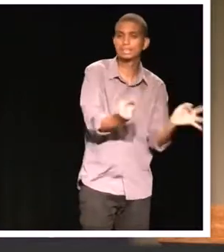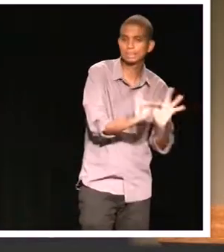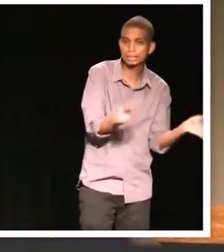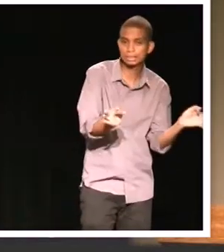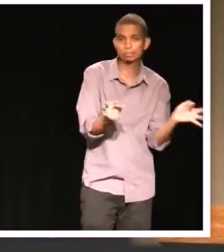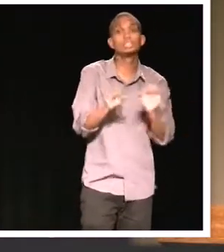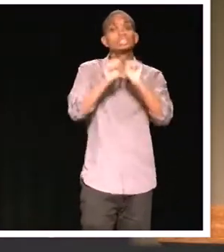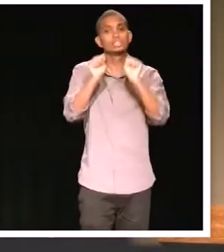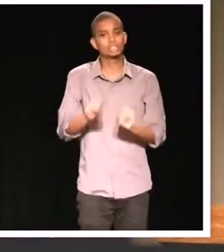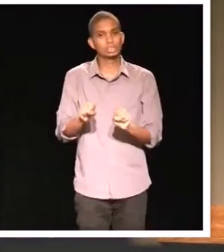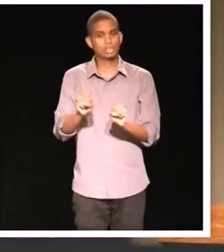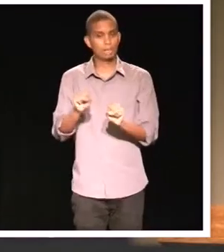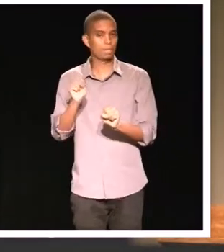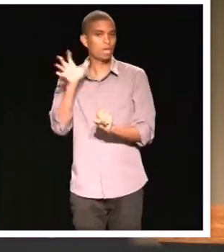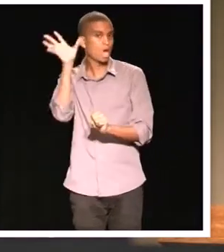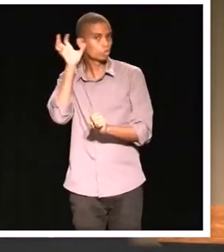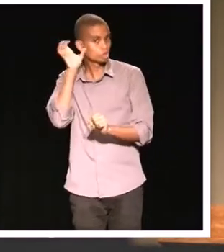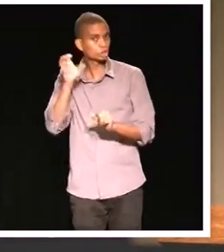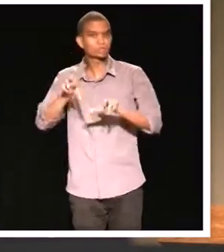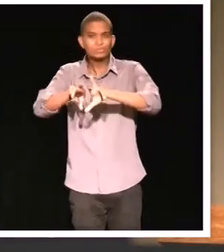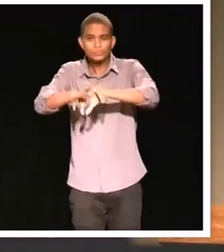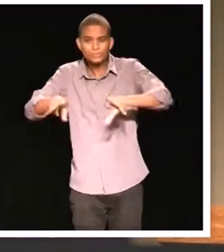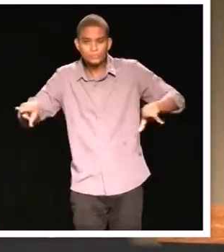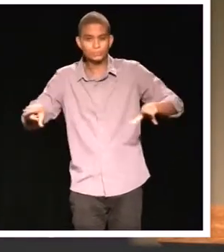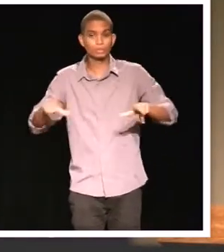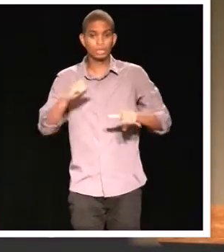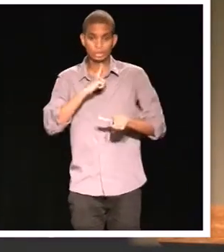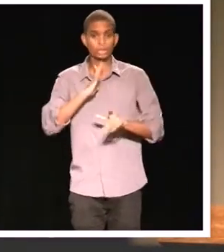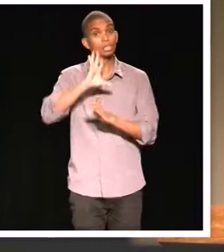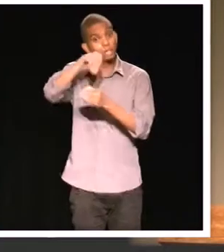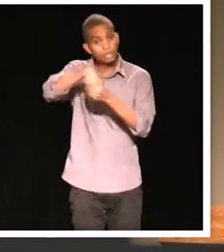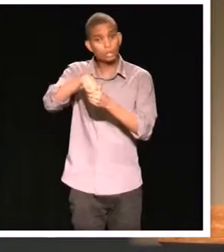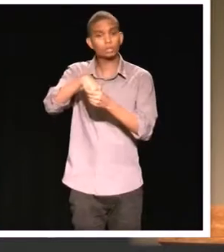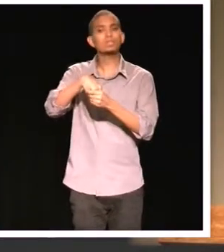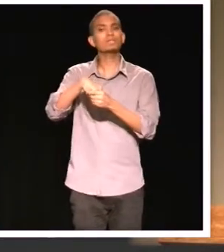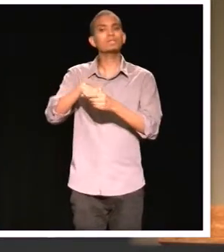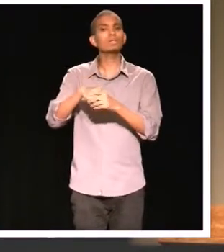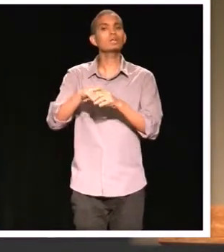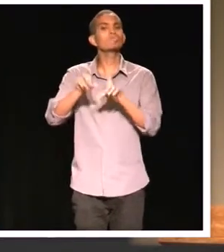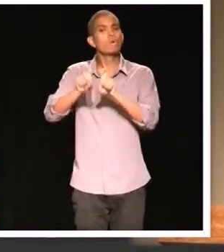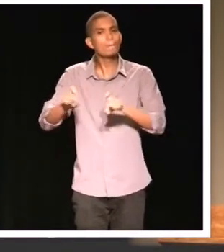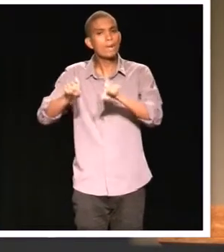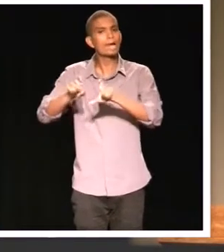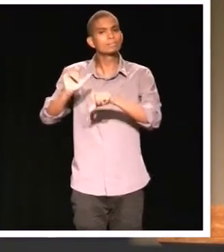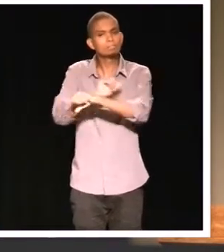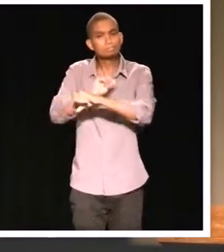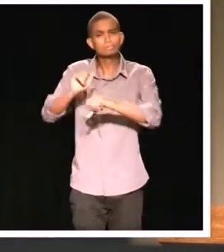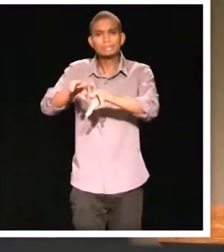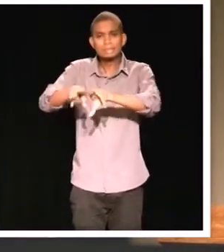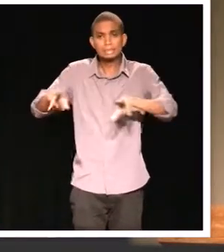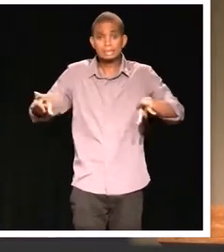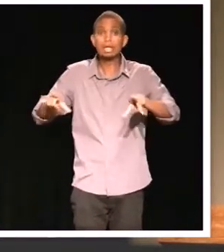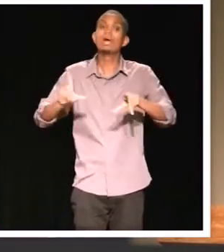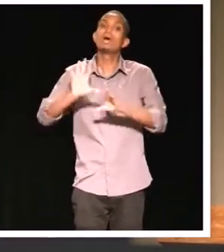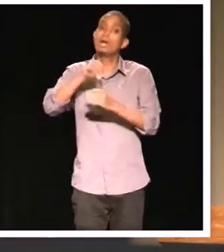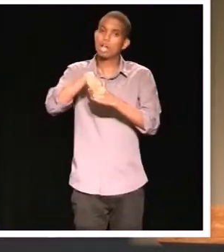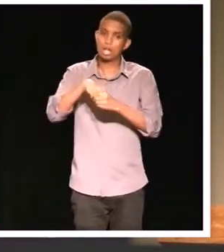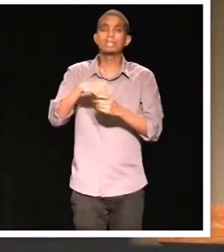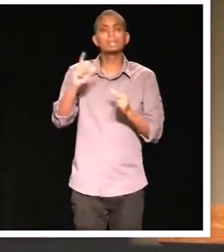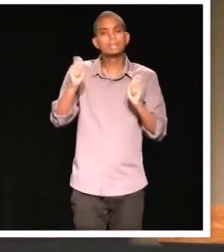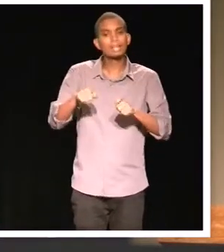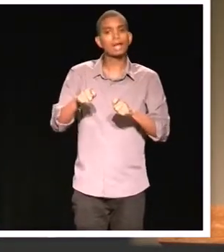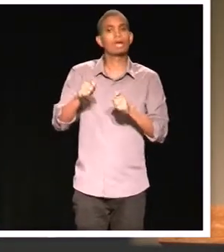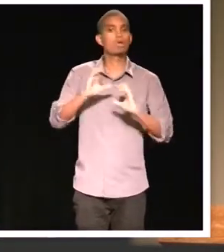sistemas auditivos e os meios de voz digitalizada e os modos, meios e formatos aumentativos ou alternativos